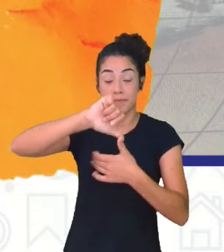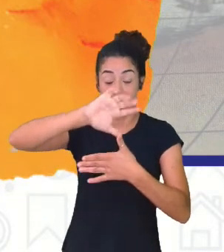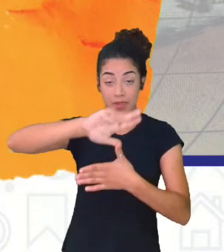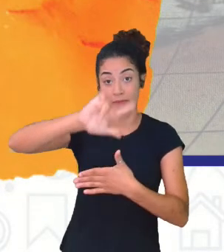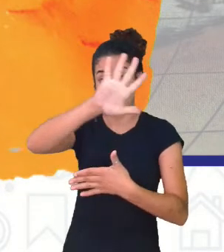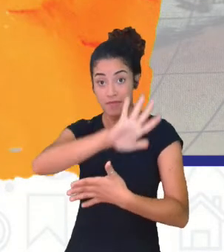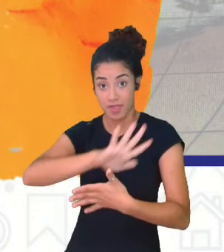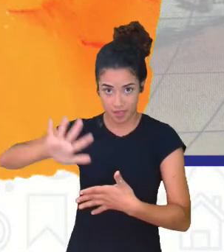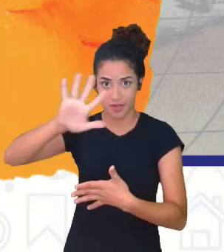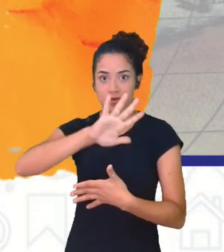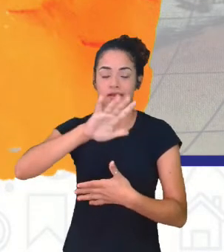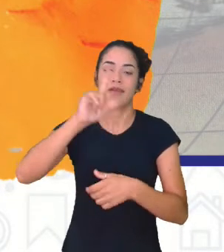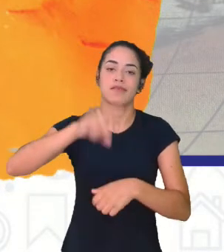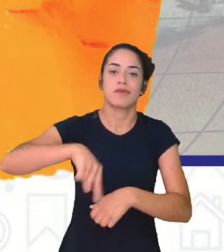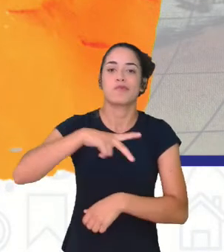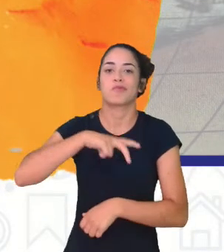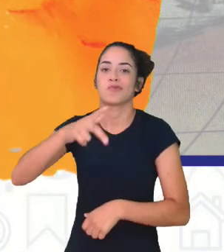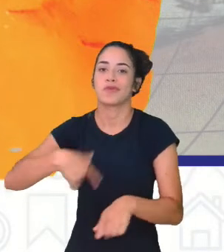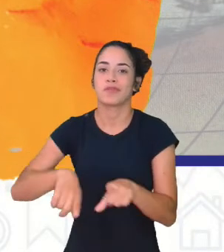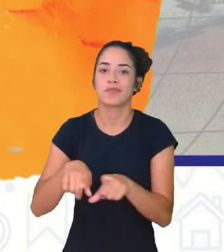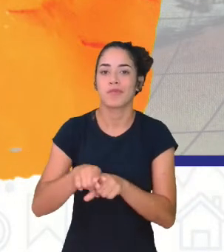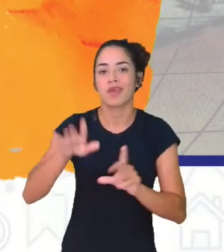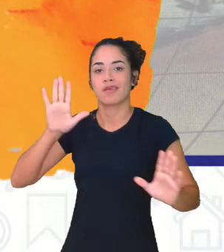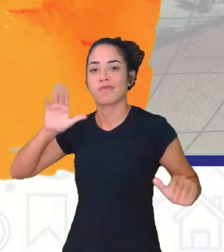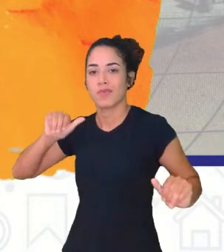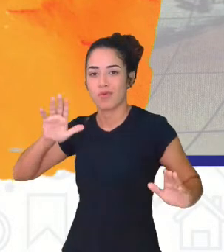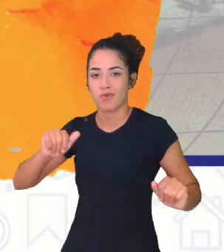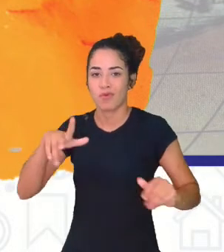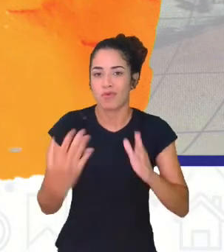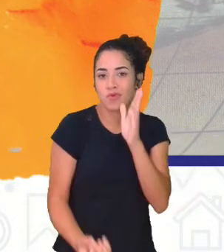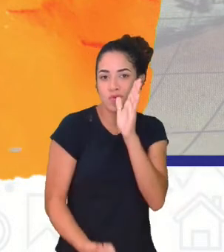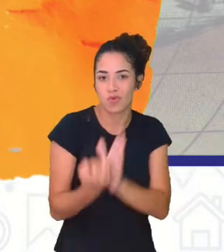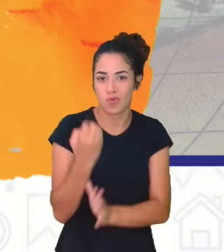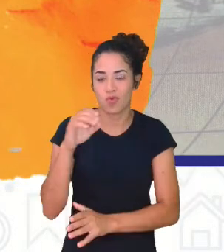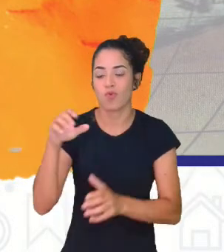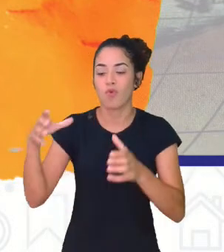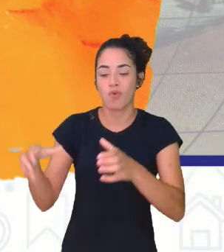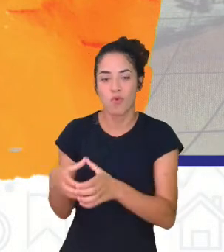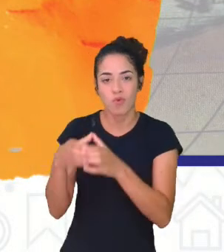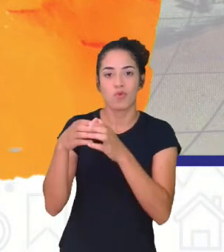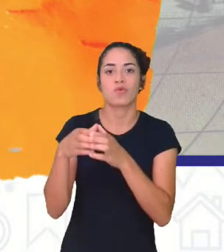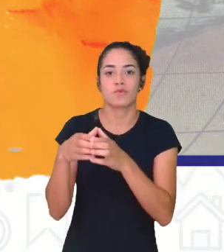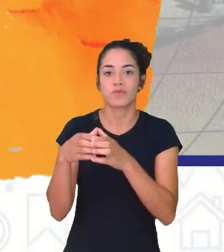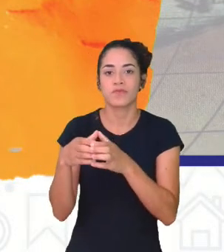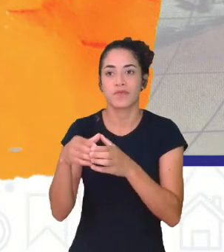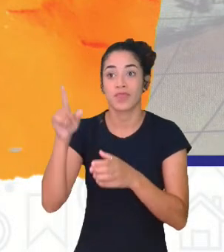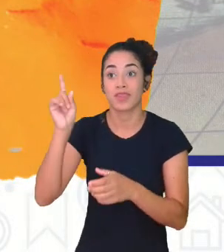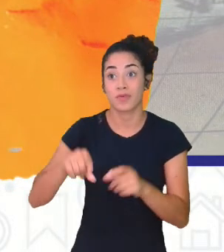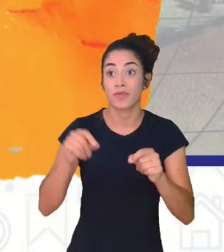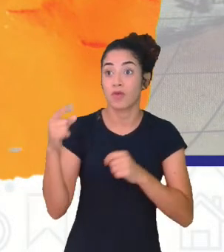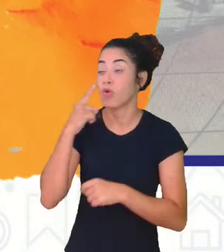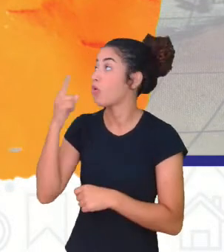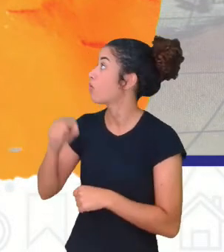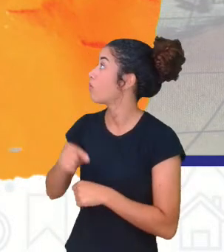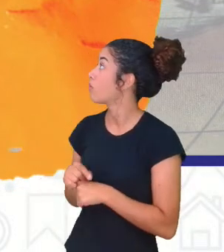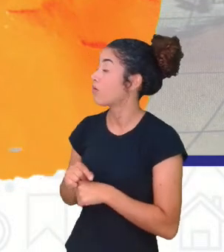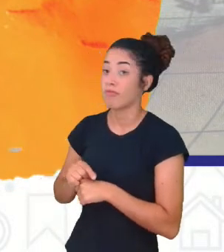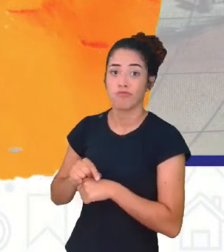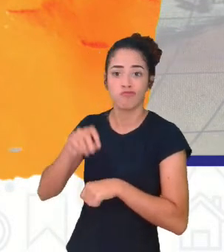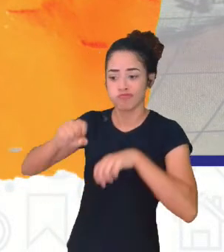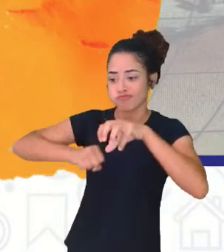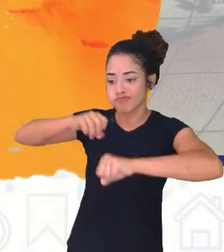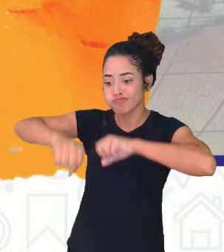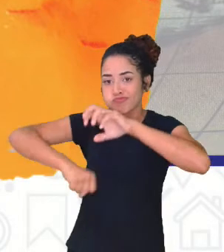é quando fundam suas colônias eles estabelecem essas colônias como colônias de exploração seja